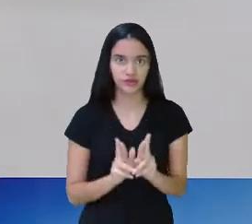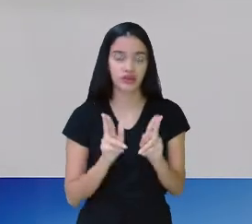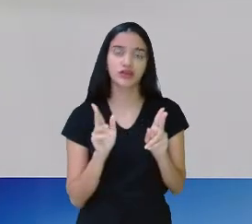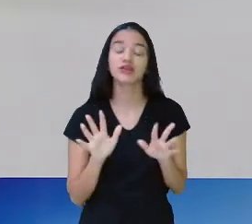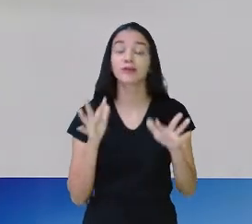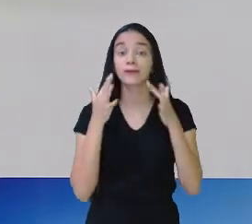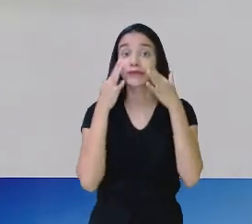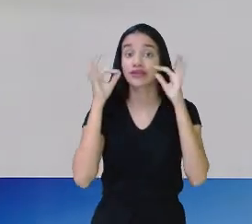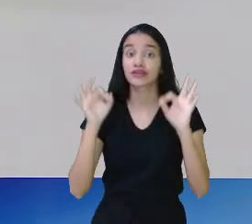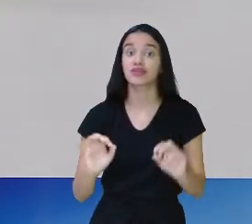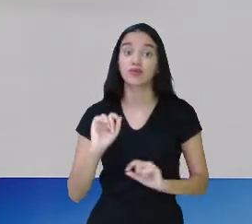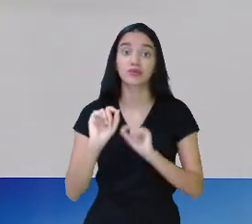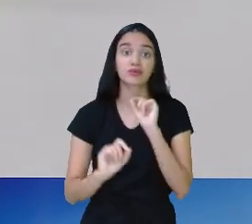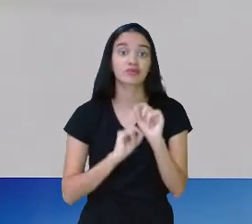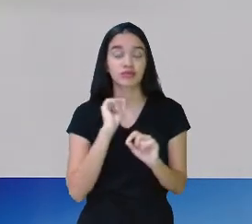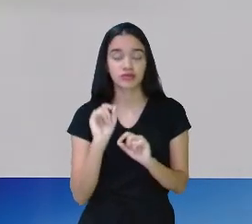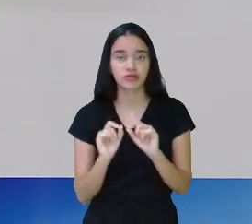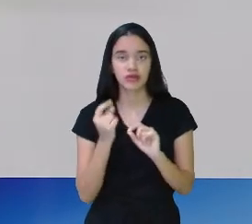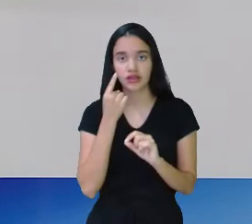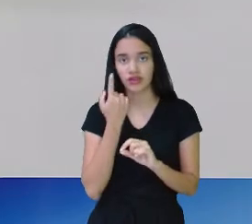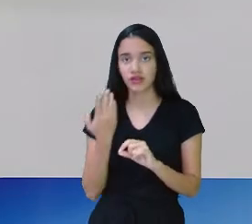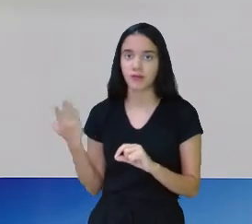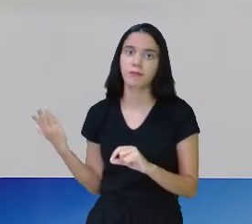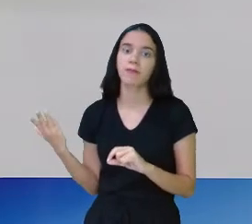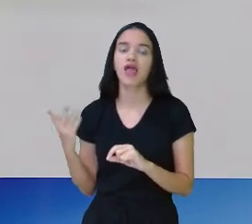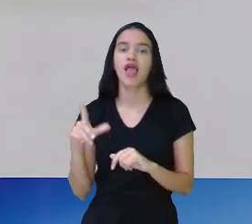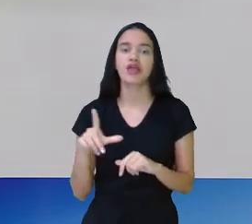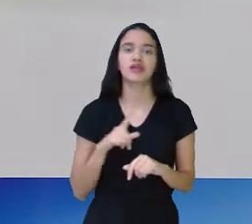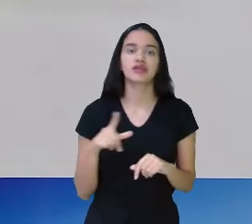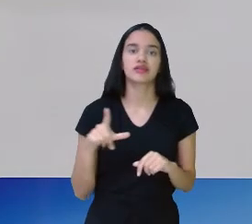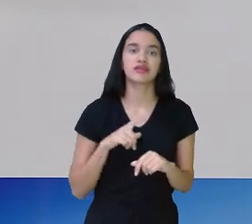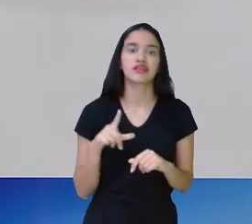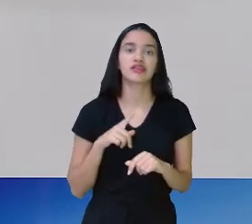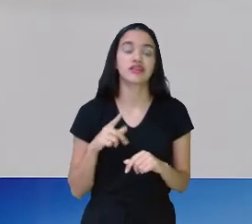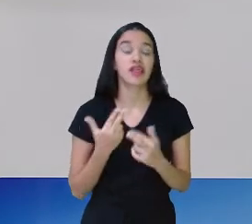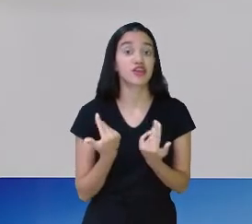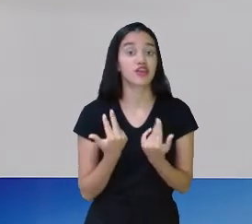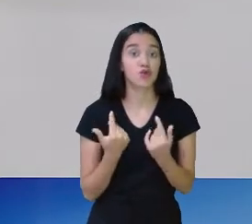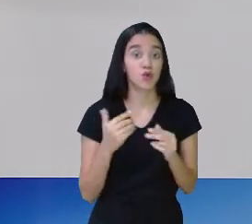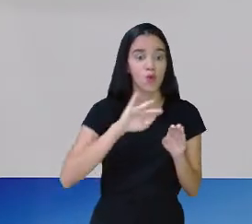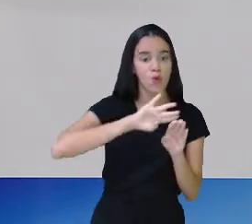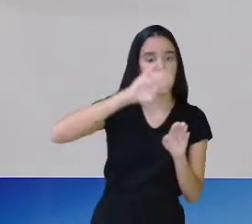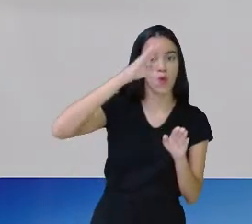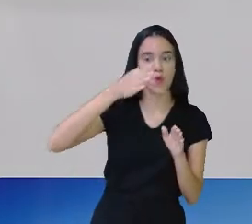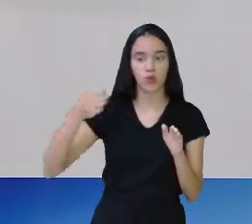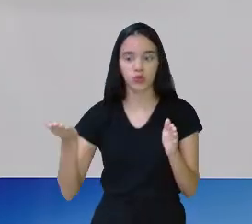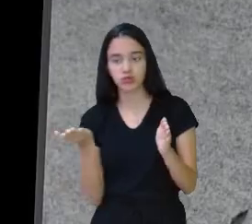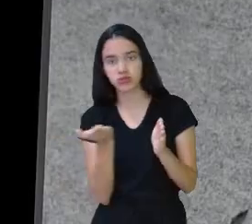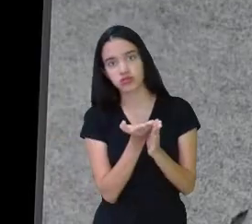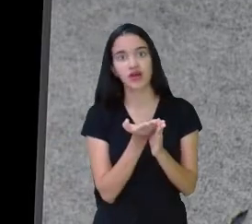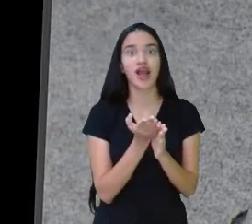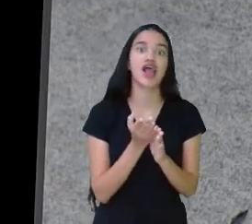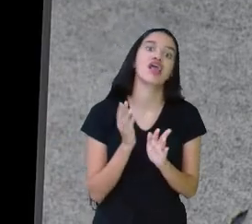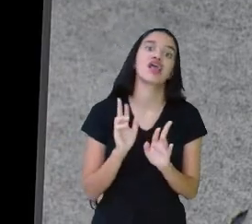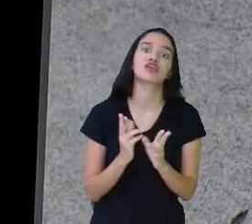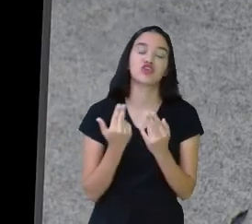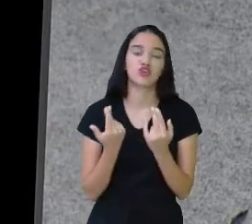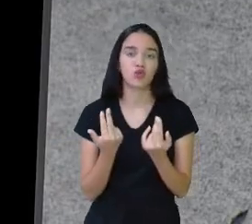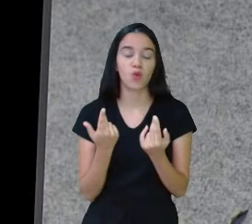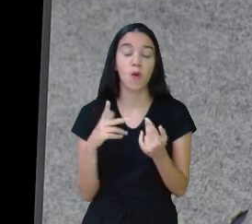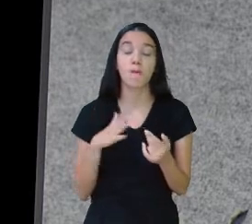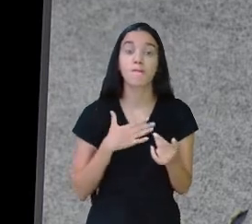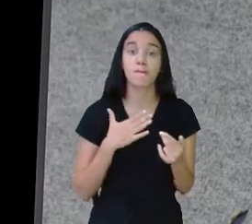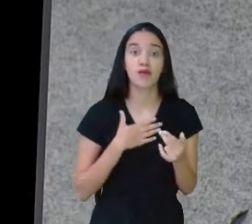atenção que, neste caso aqui, eles têm lados iguais, tá? Até porque o meu quadrado,